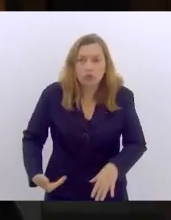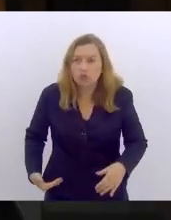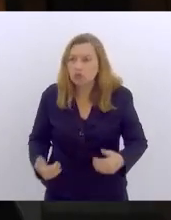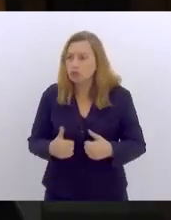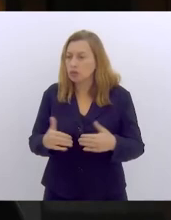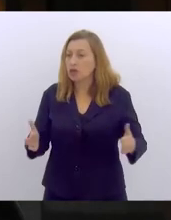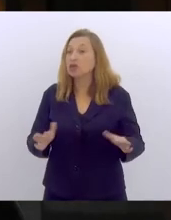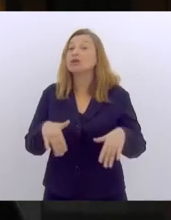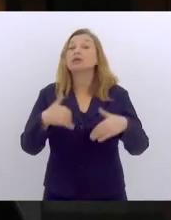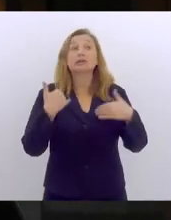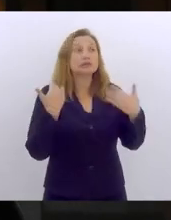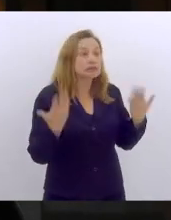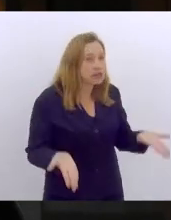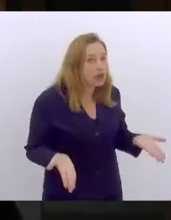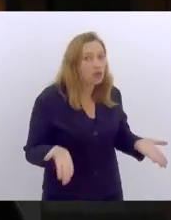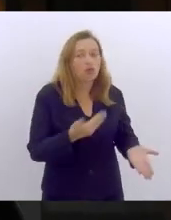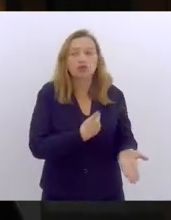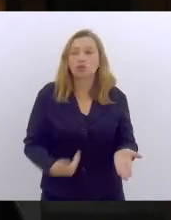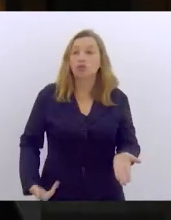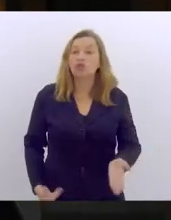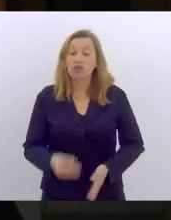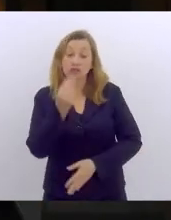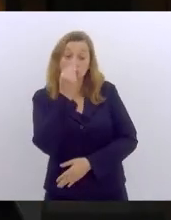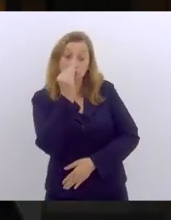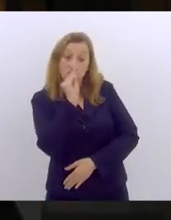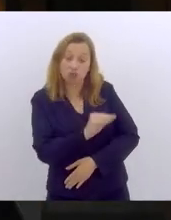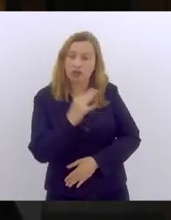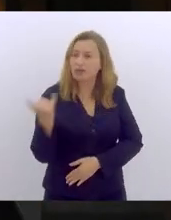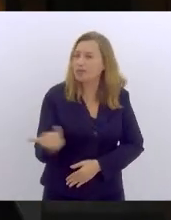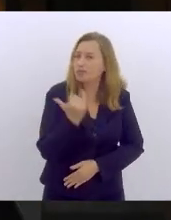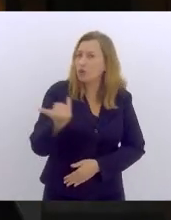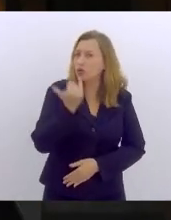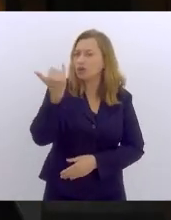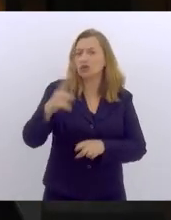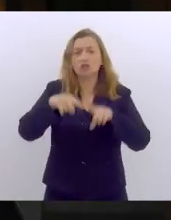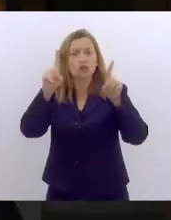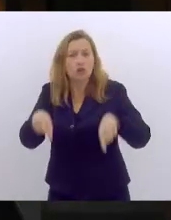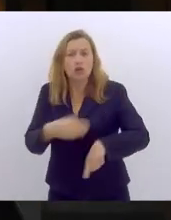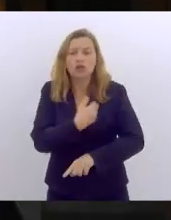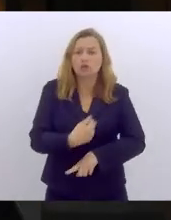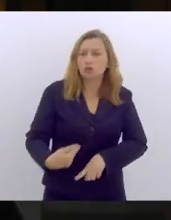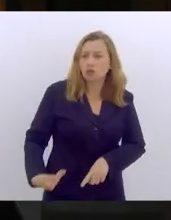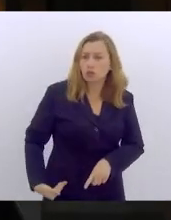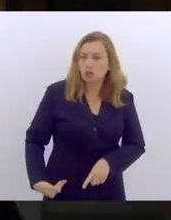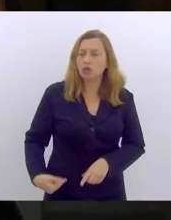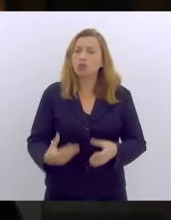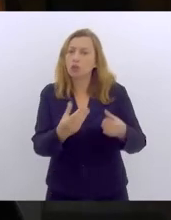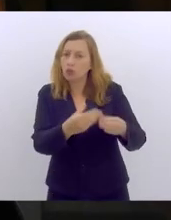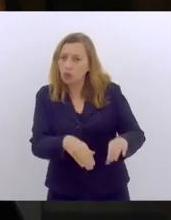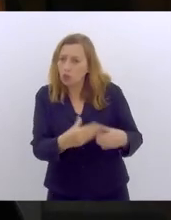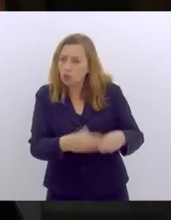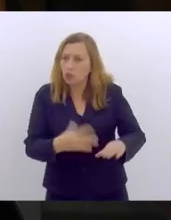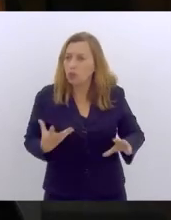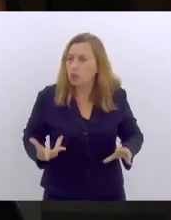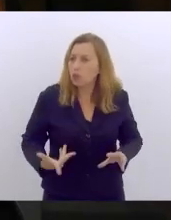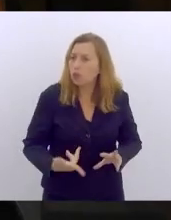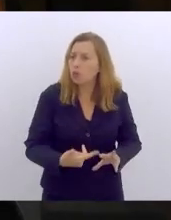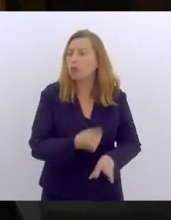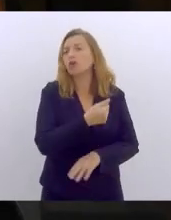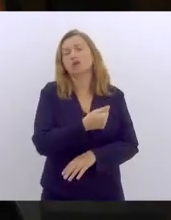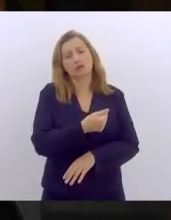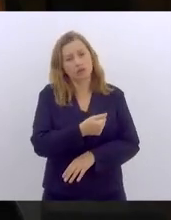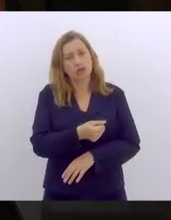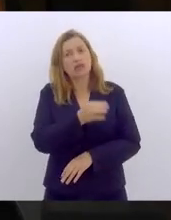os governos negam a importância do funcionalismo público concursado, qualificado